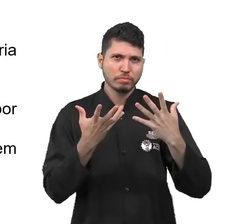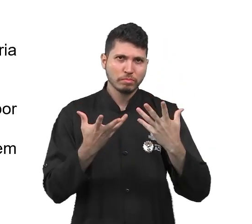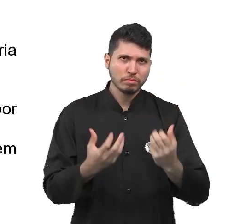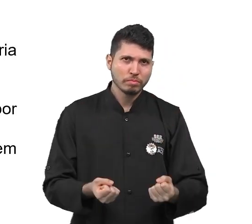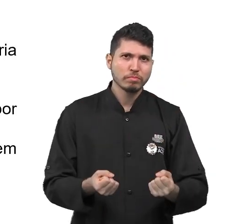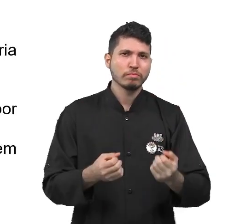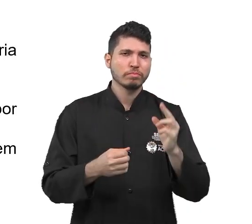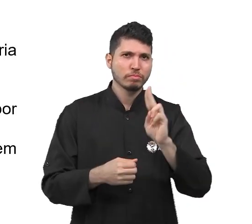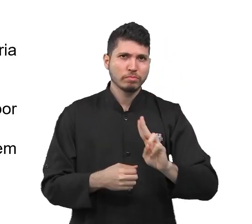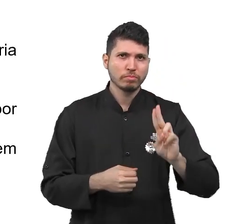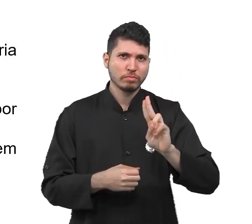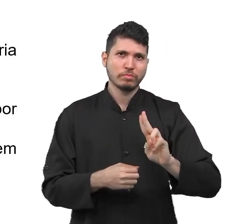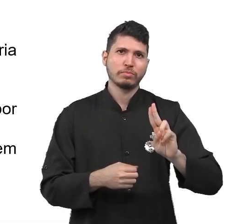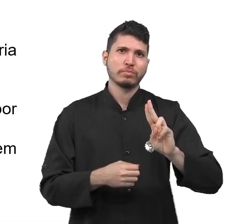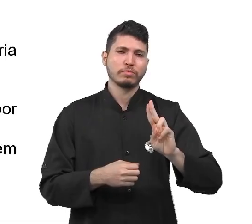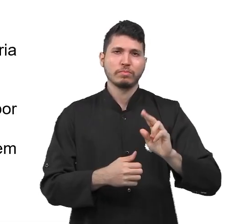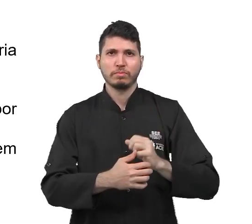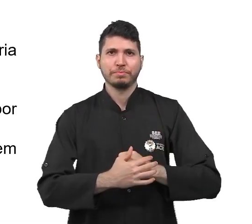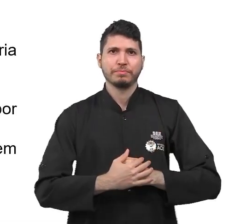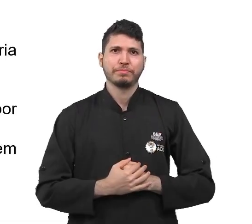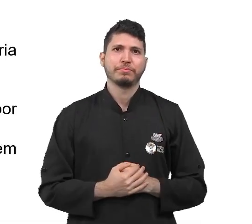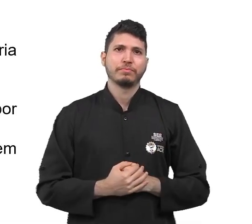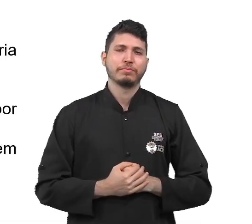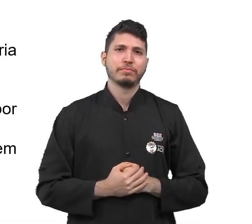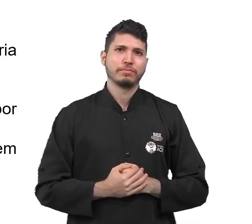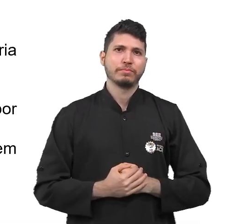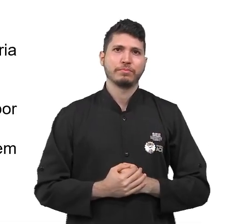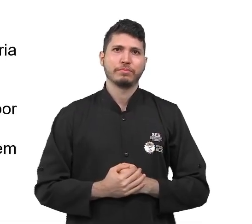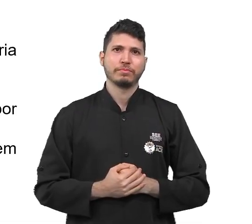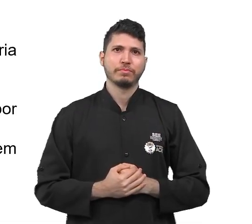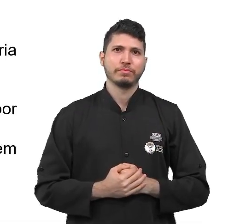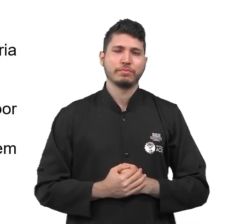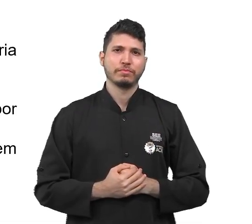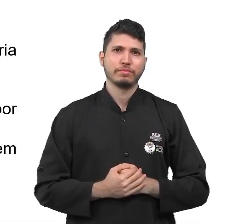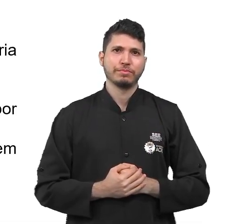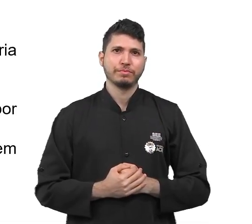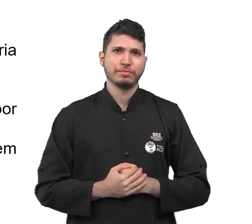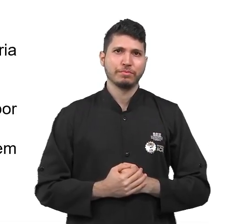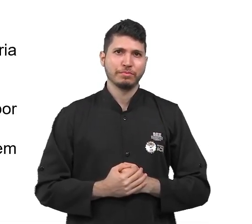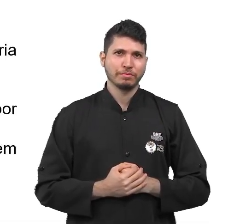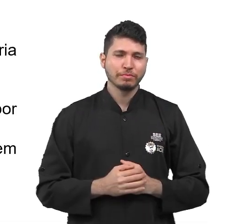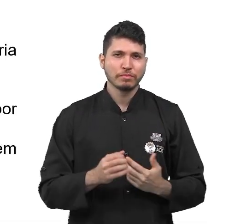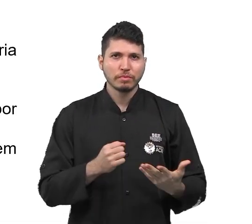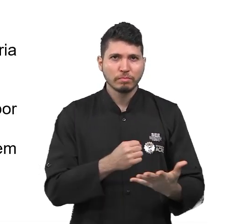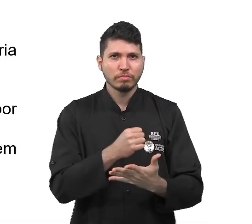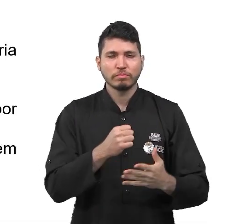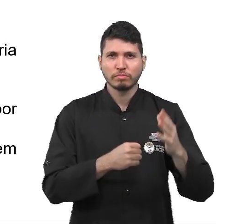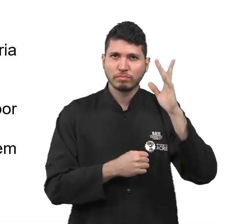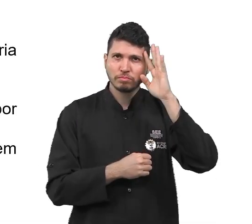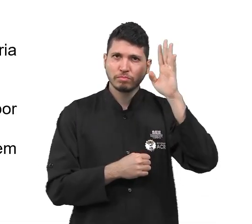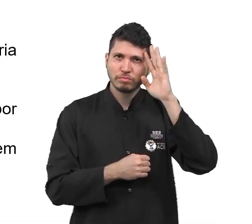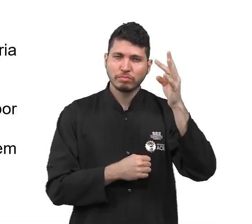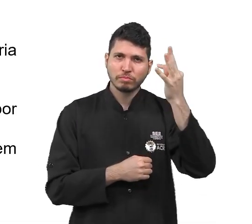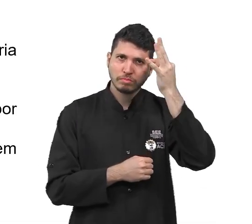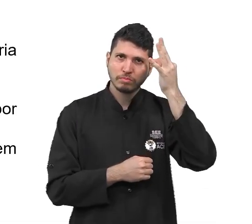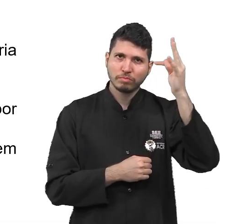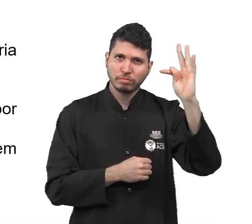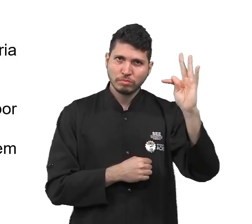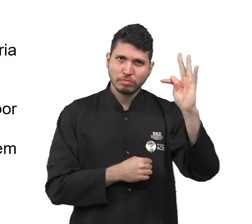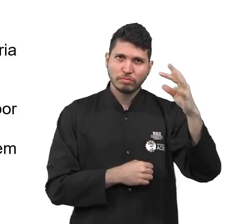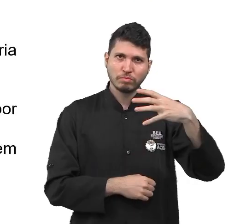e aplicado, além de analisar as bases epistemológicas,